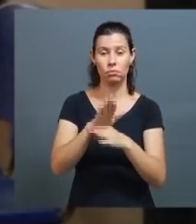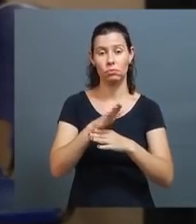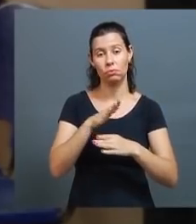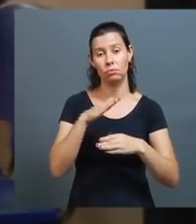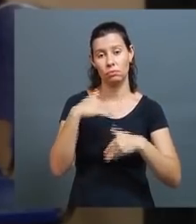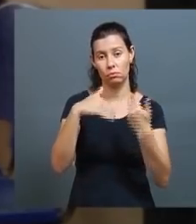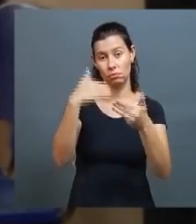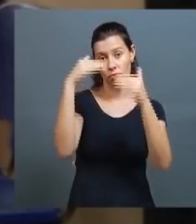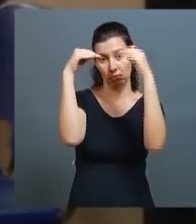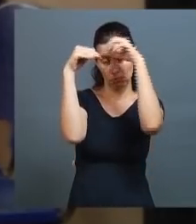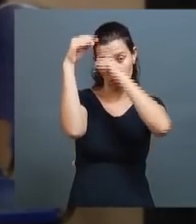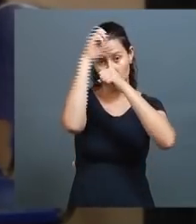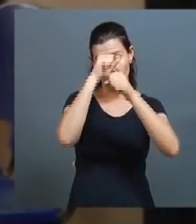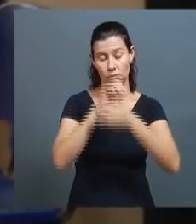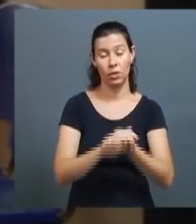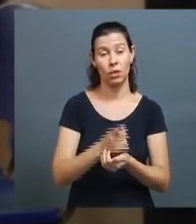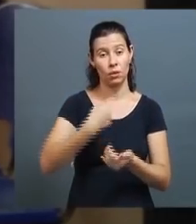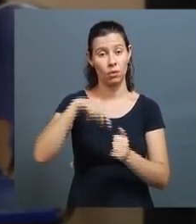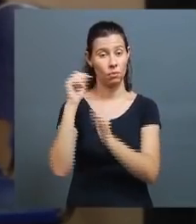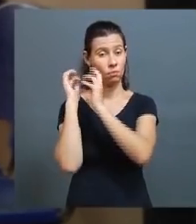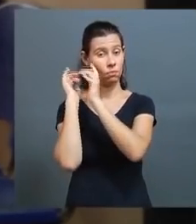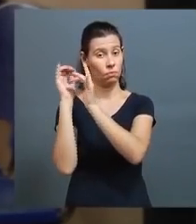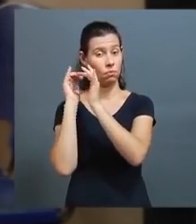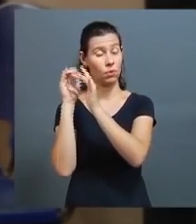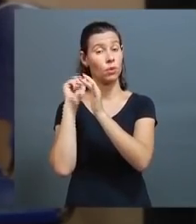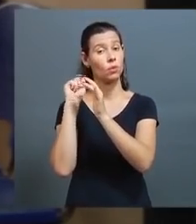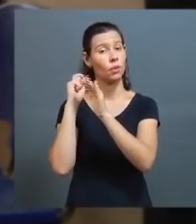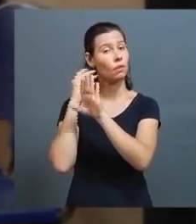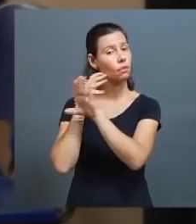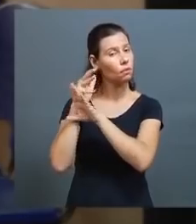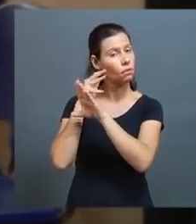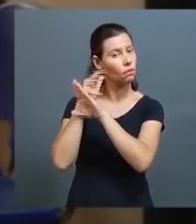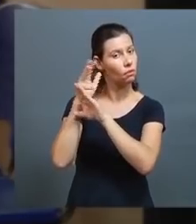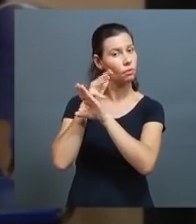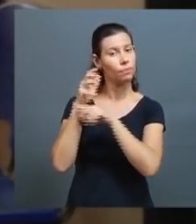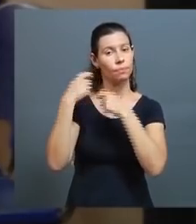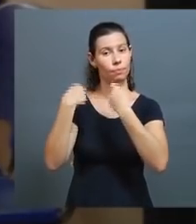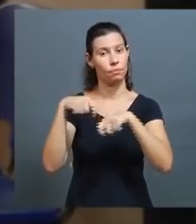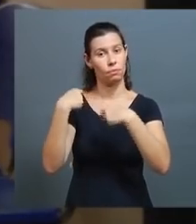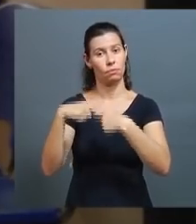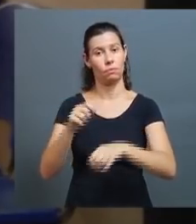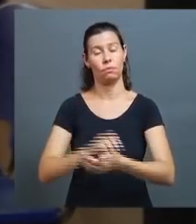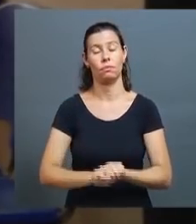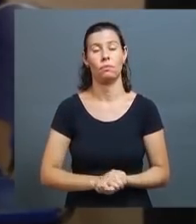né? Porque os nossos processos cognitivos, eles são treináveis, né? Eles não são